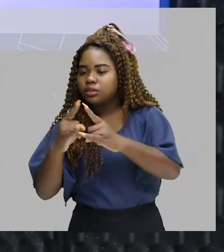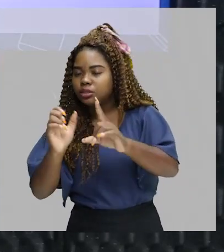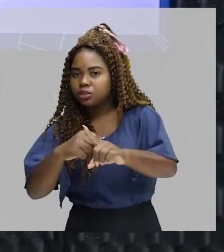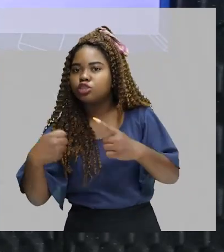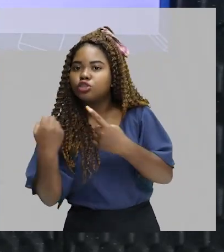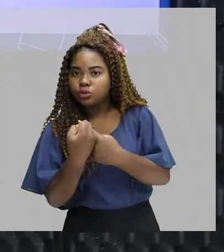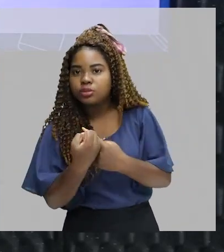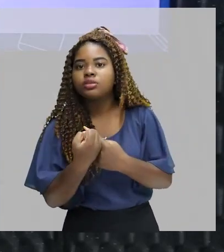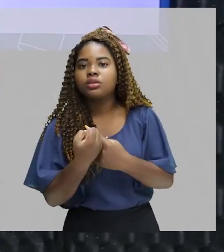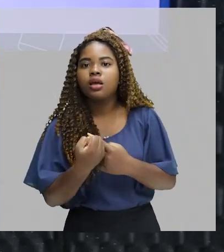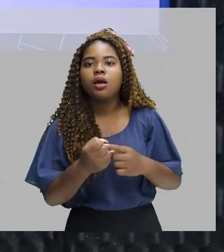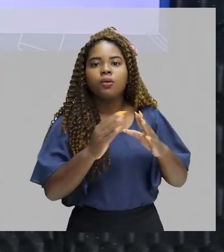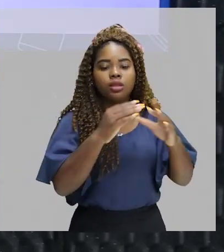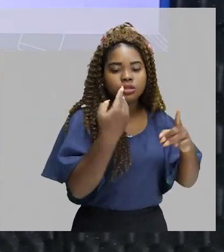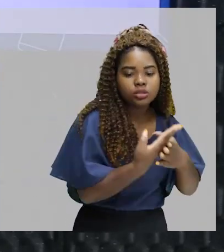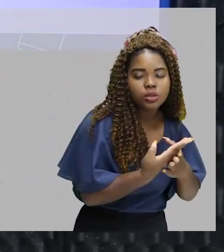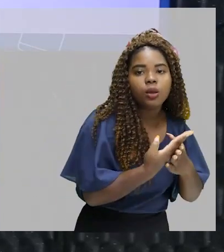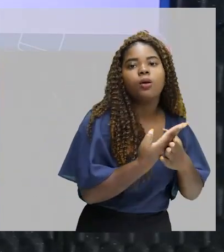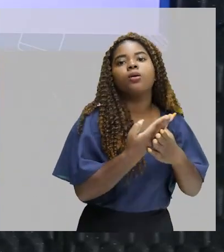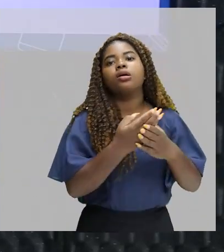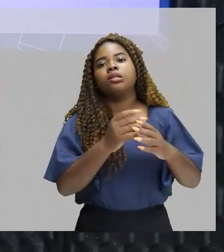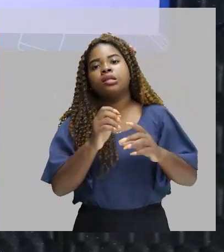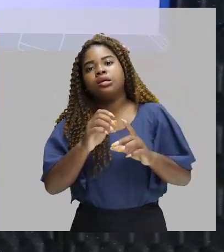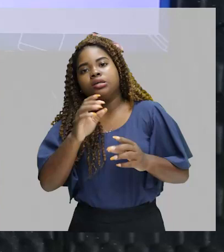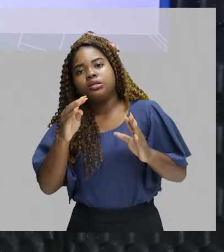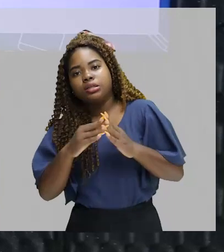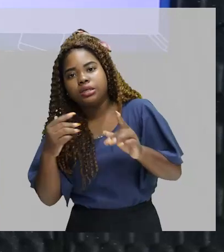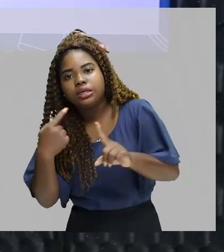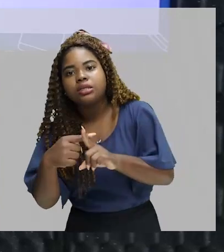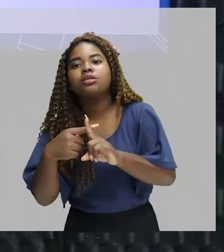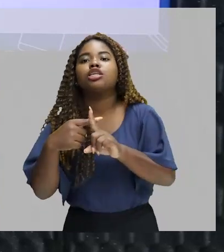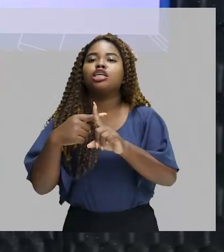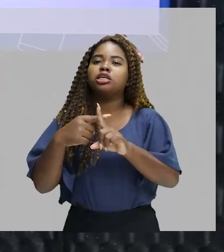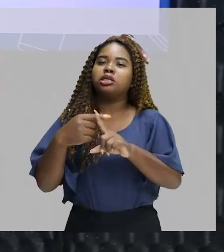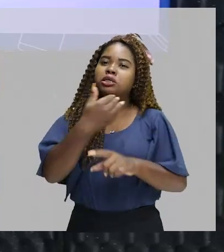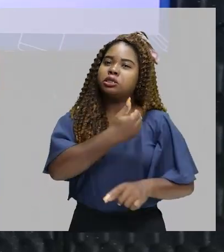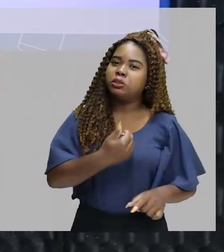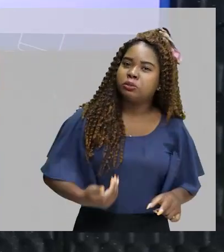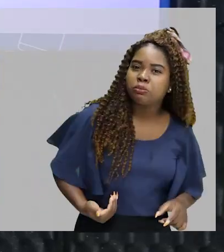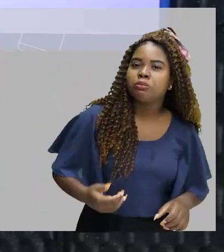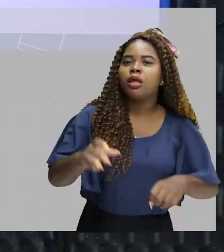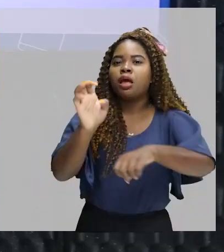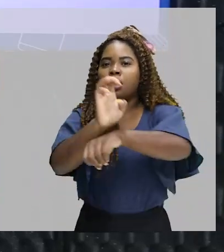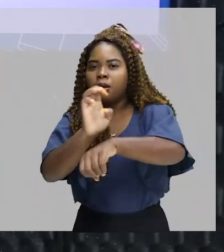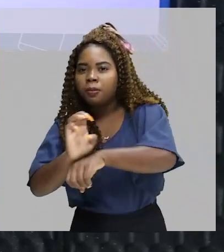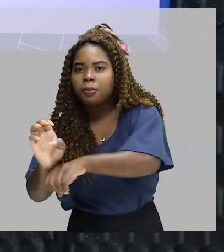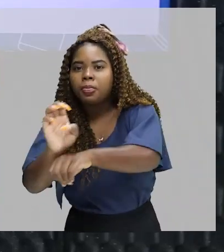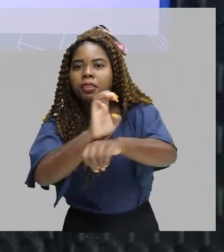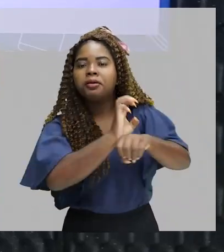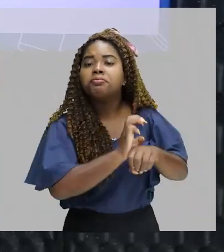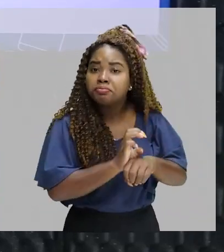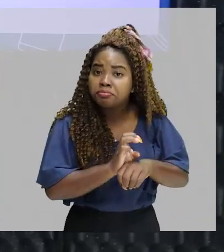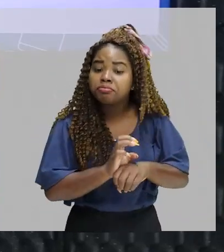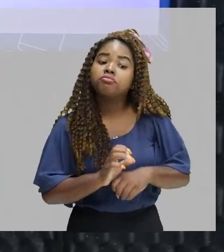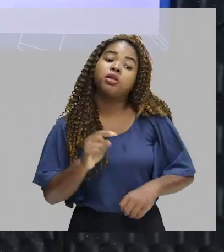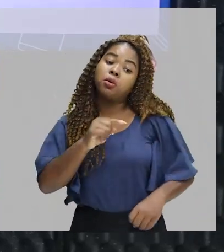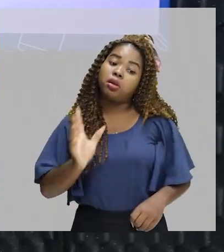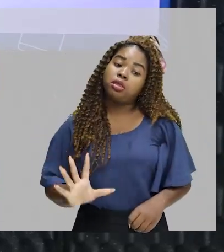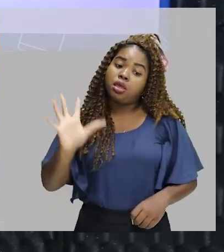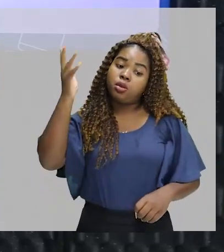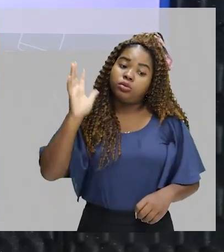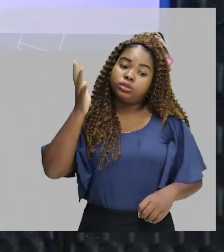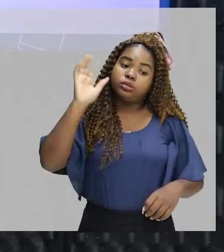na igreja, no próprio Estado, né, no governo, sacou? Então é isso que acontece quando a gente trata de